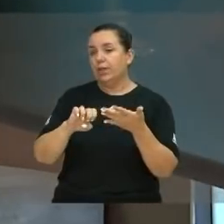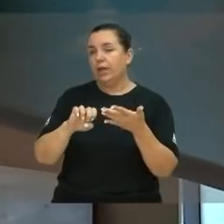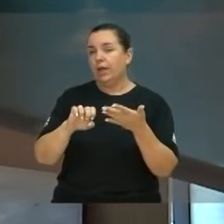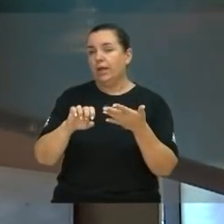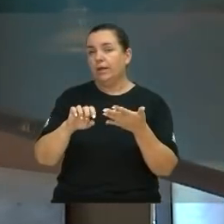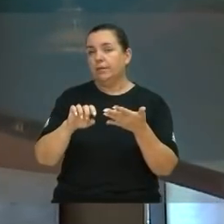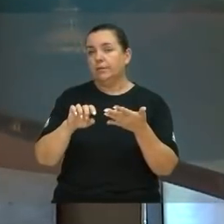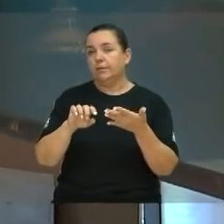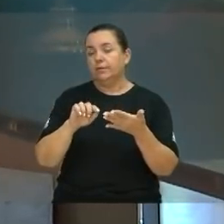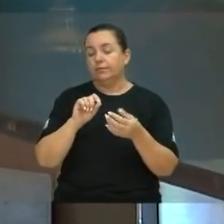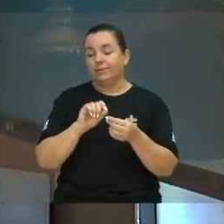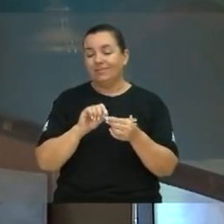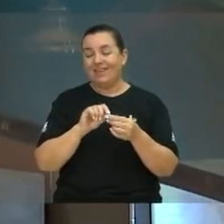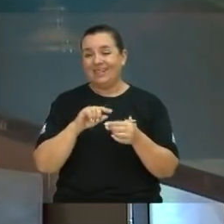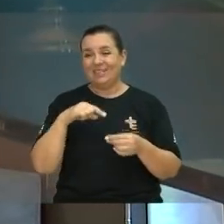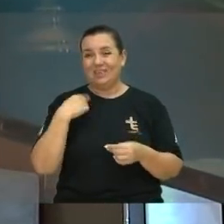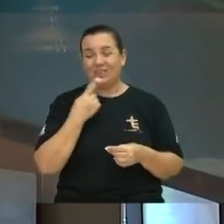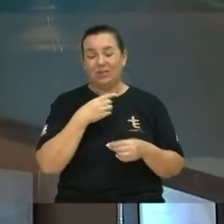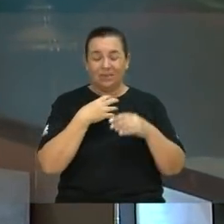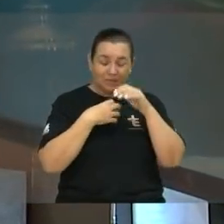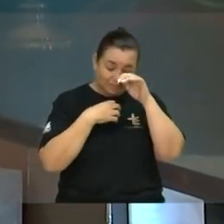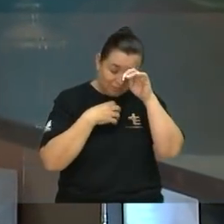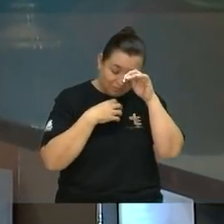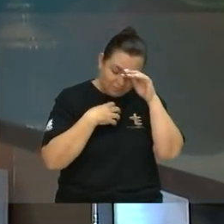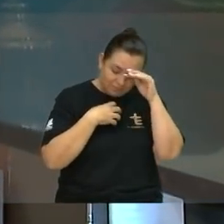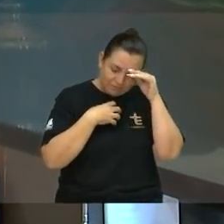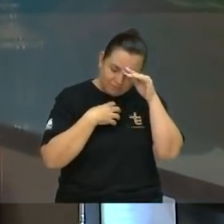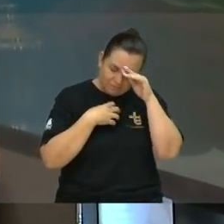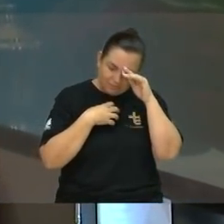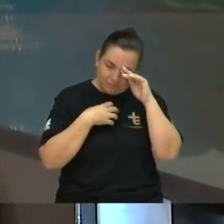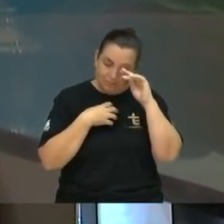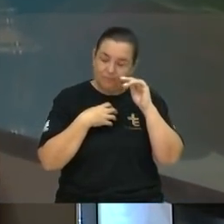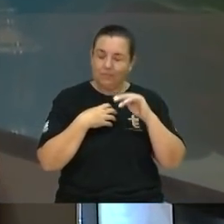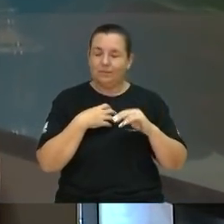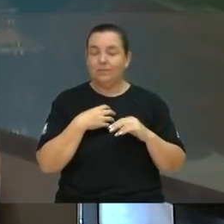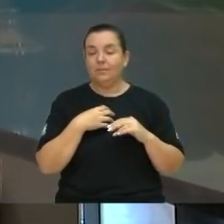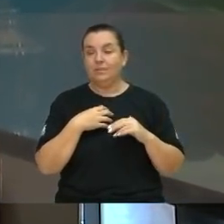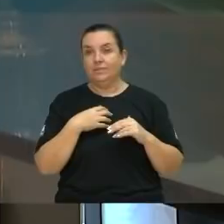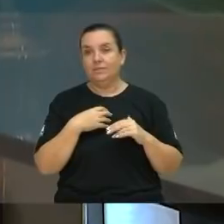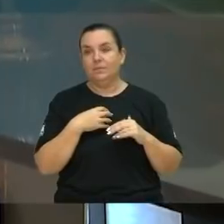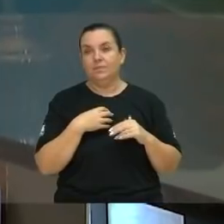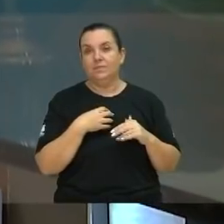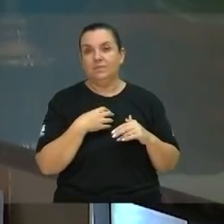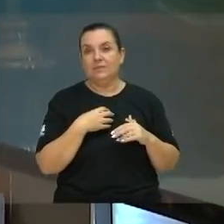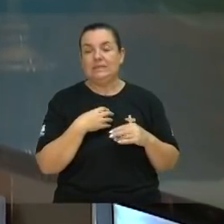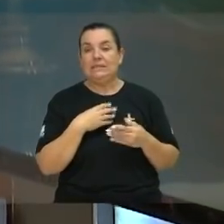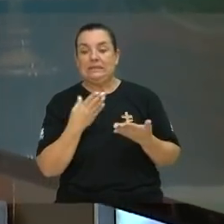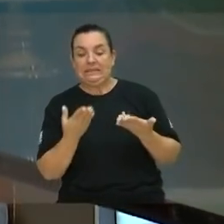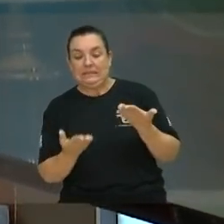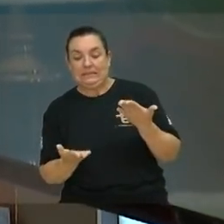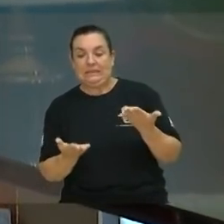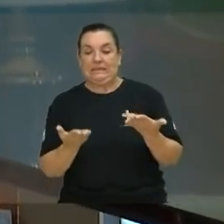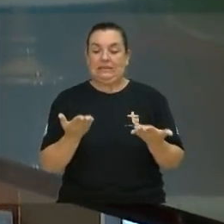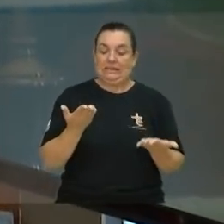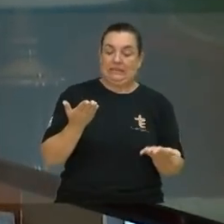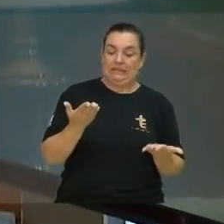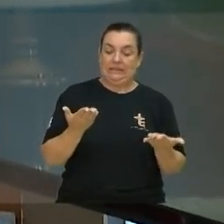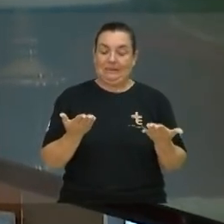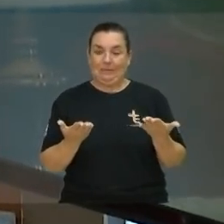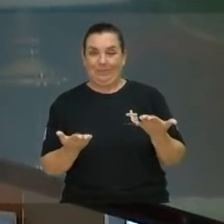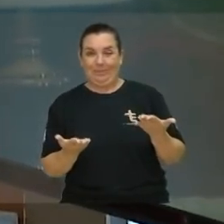coloca numa condição no situa numa condição de contraponto a